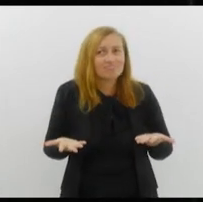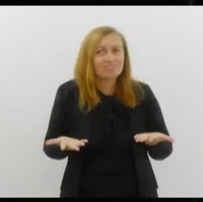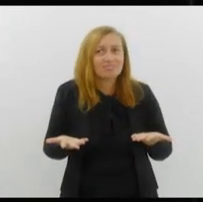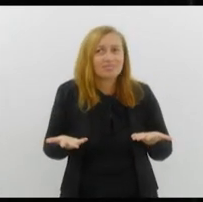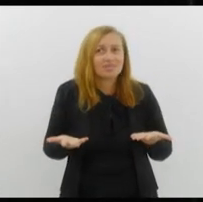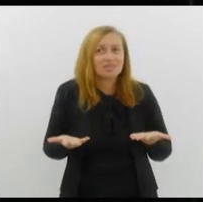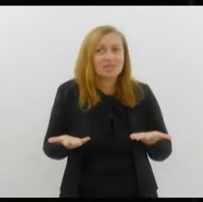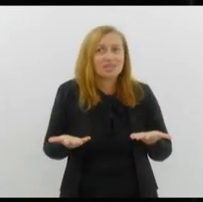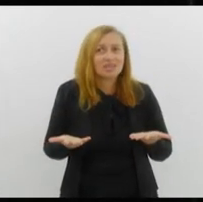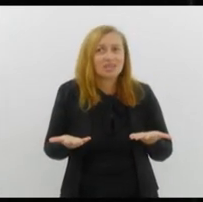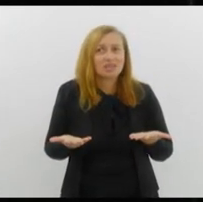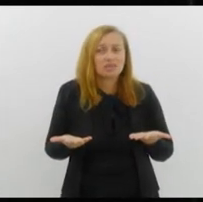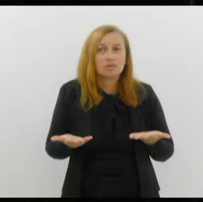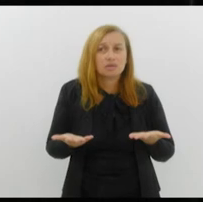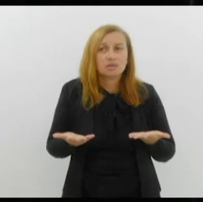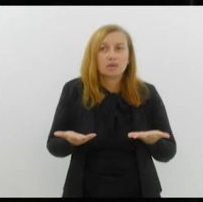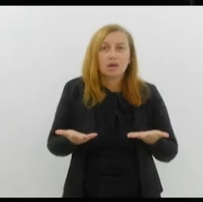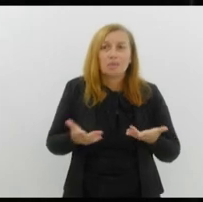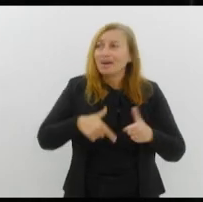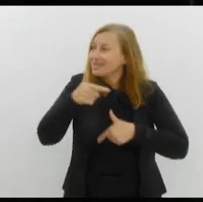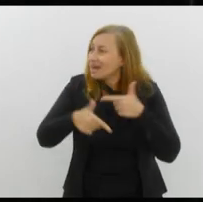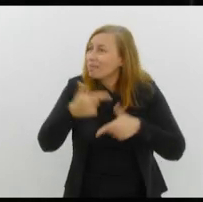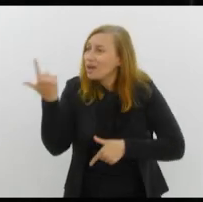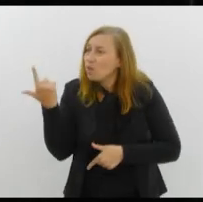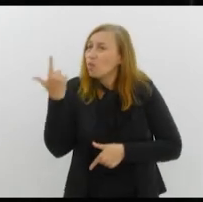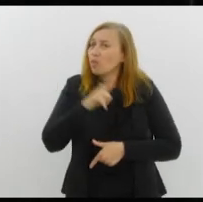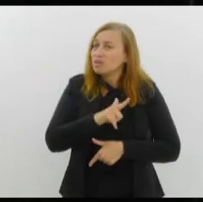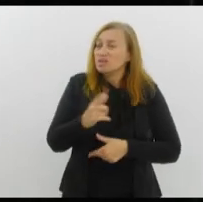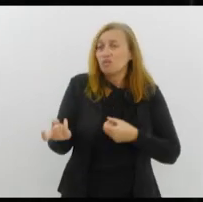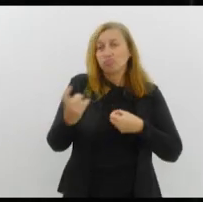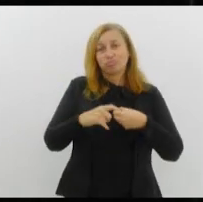para retirar o seu sustento,